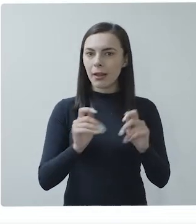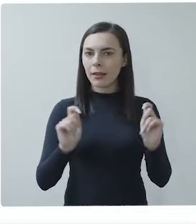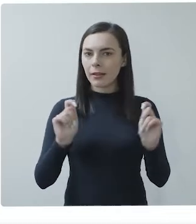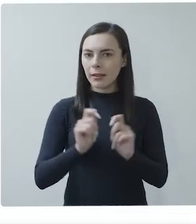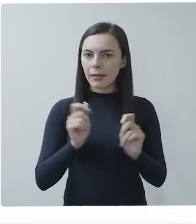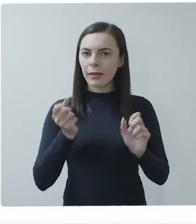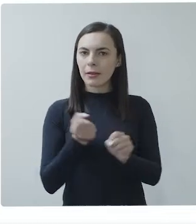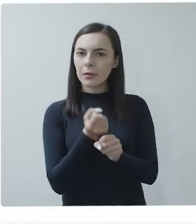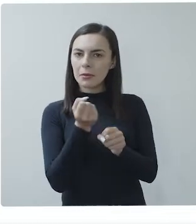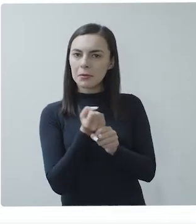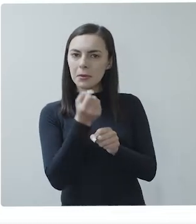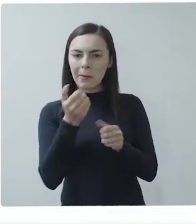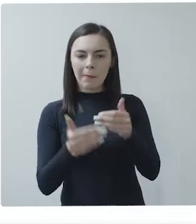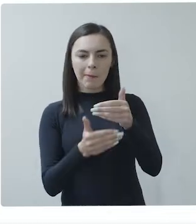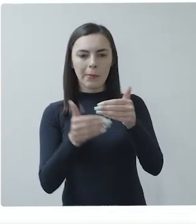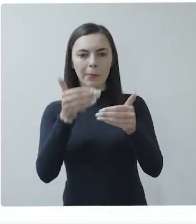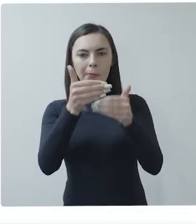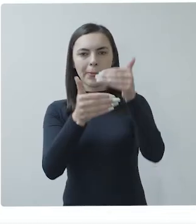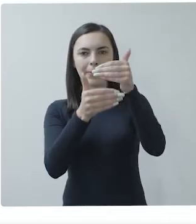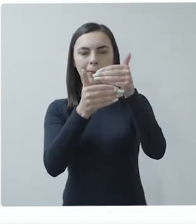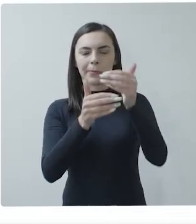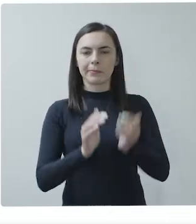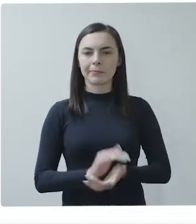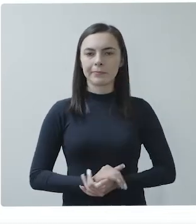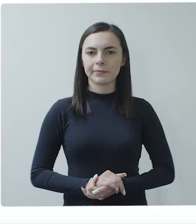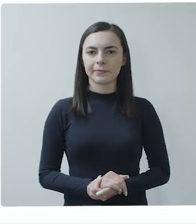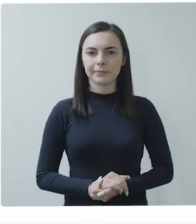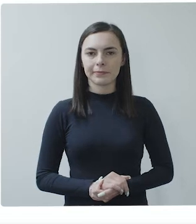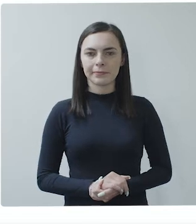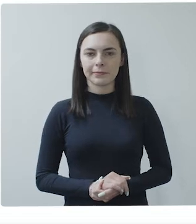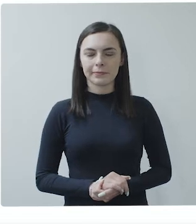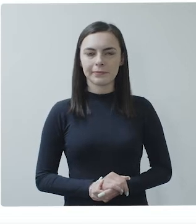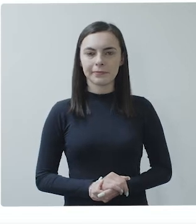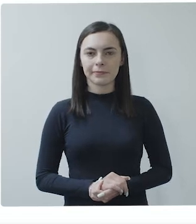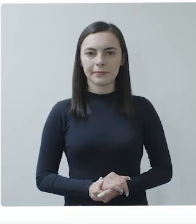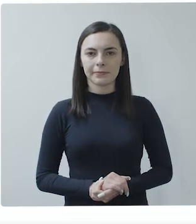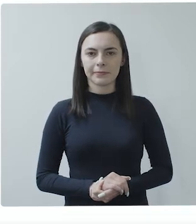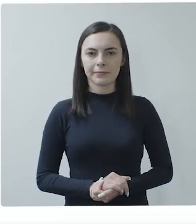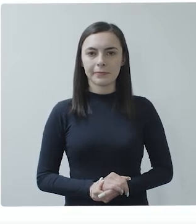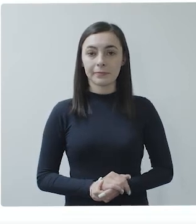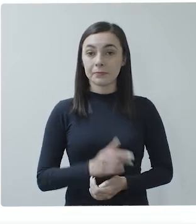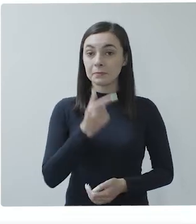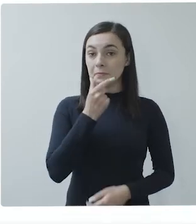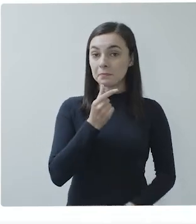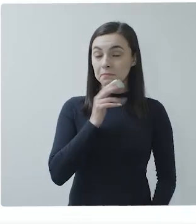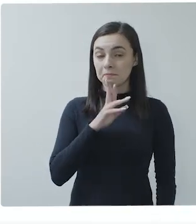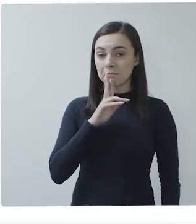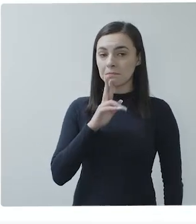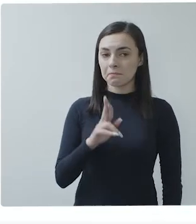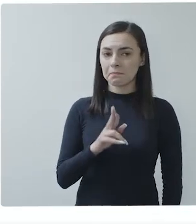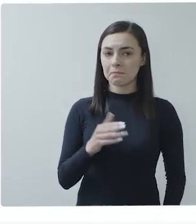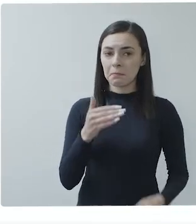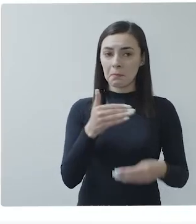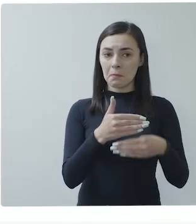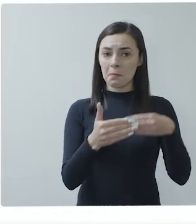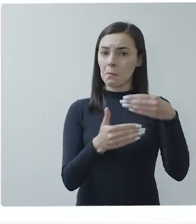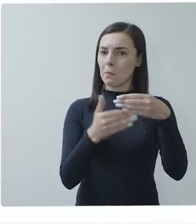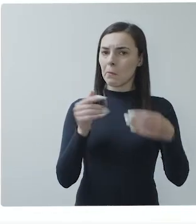podemos construir os maiores muros. E o Armandinho responde: muros